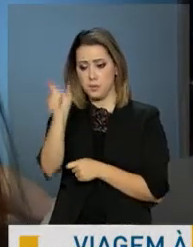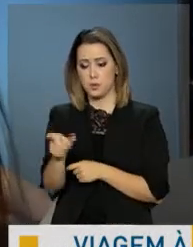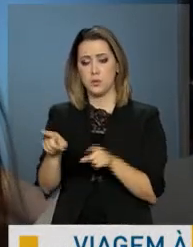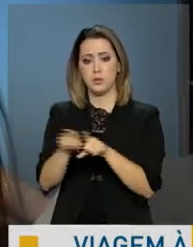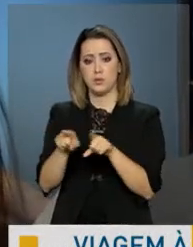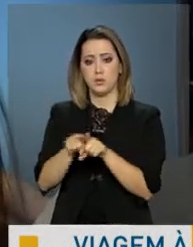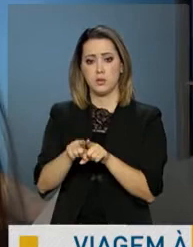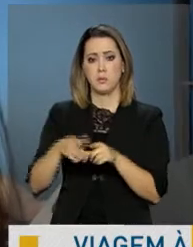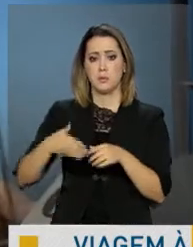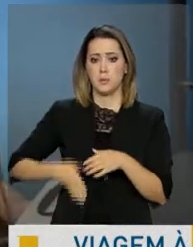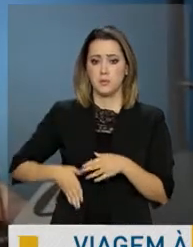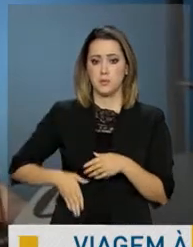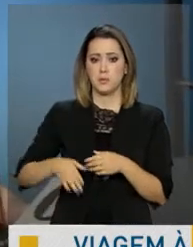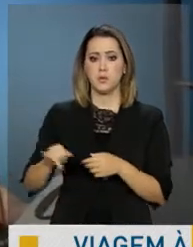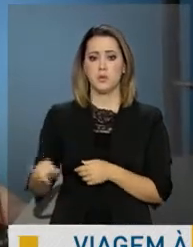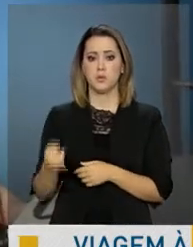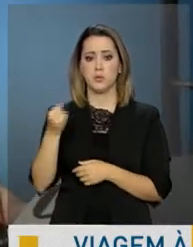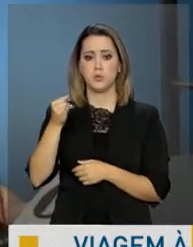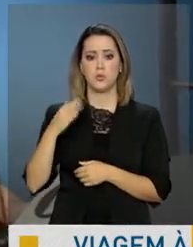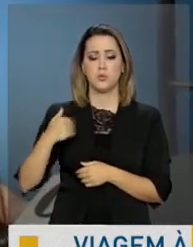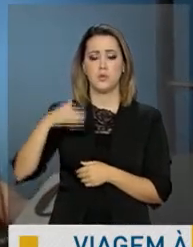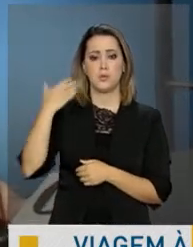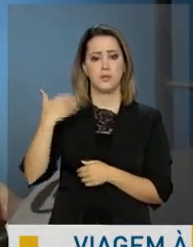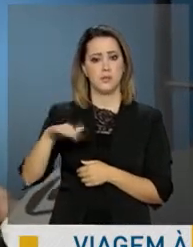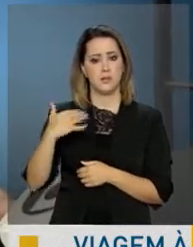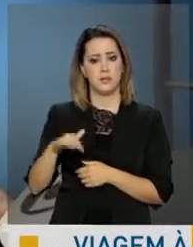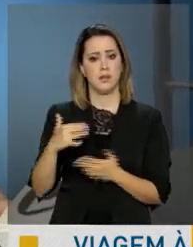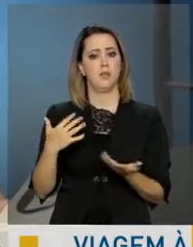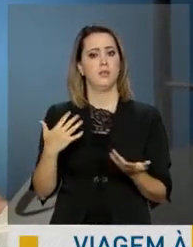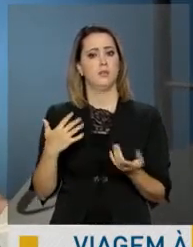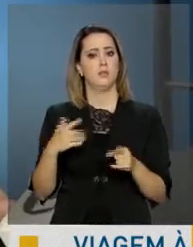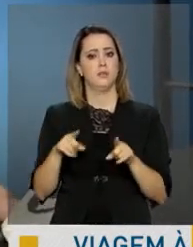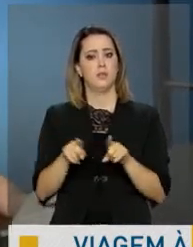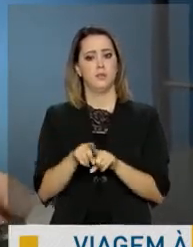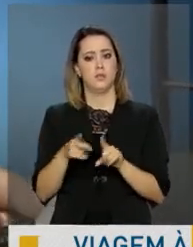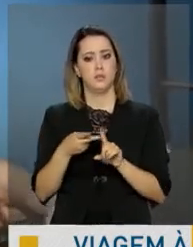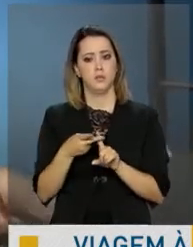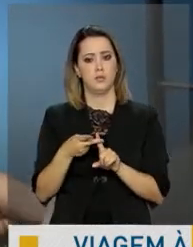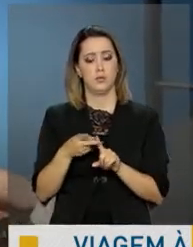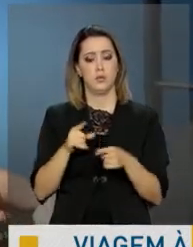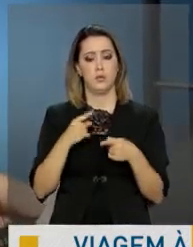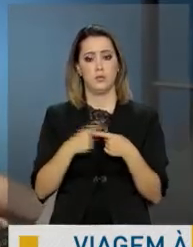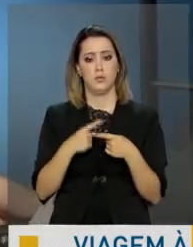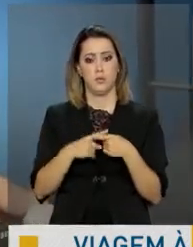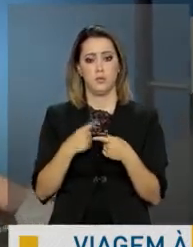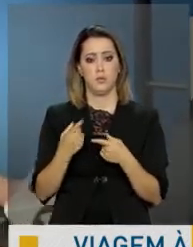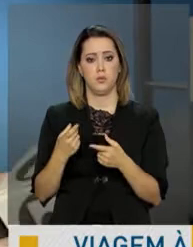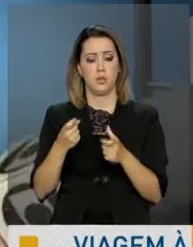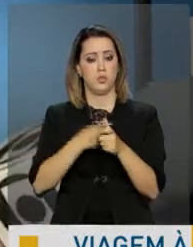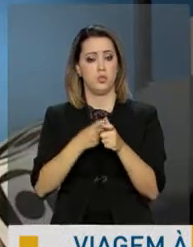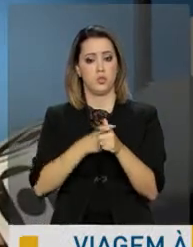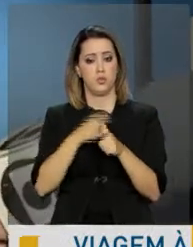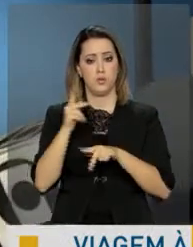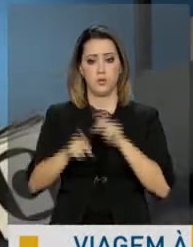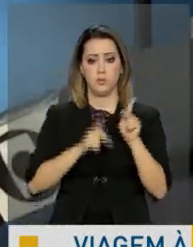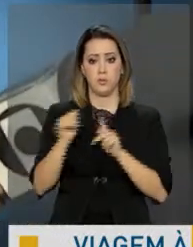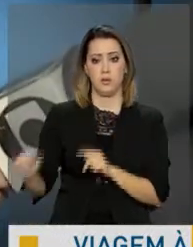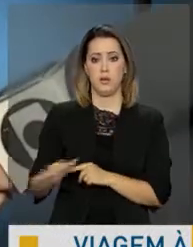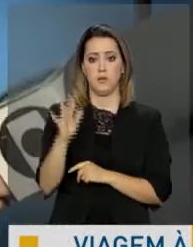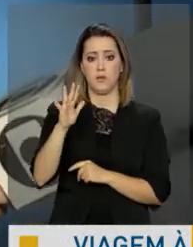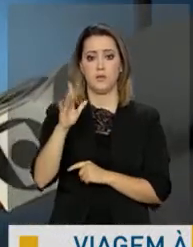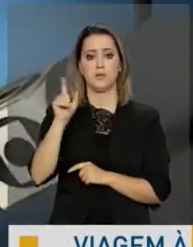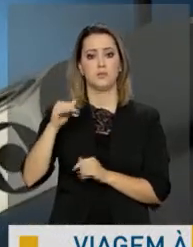cidadão quando o juro é mais caro, né? Quando, em função do déficit público maior, a inflação é